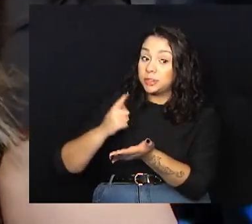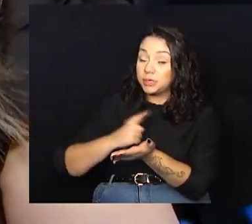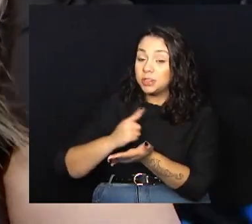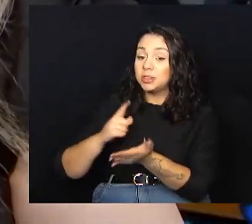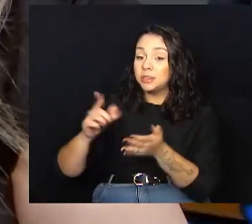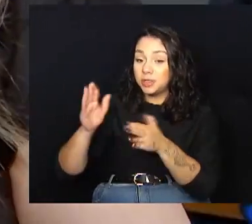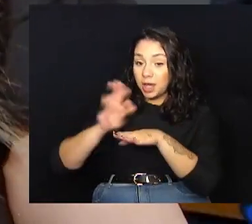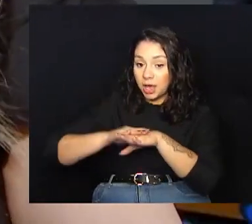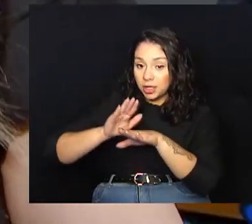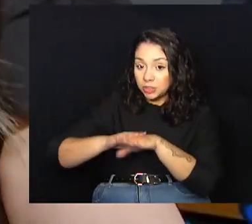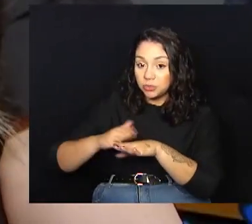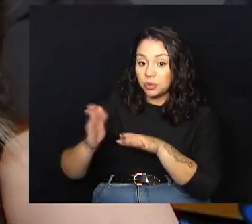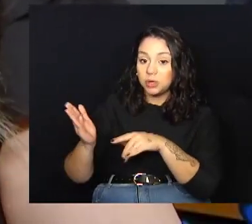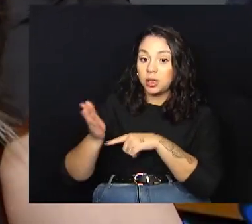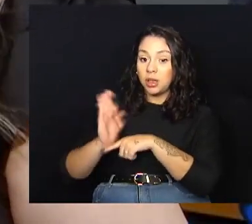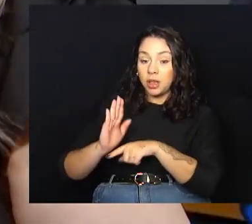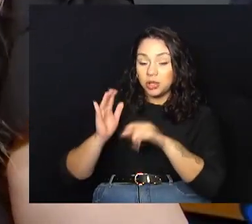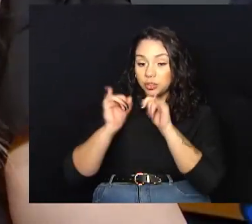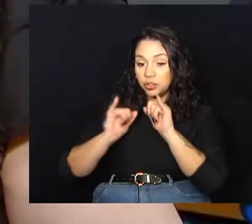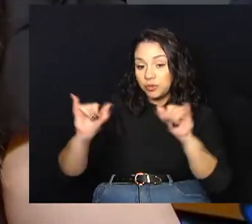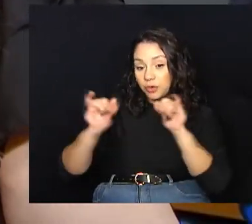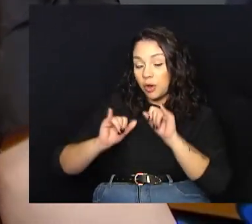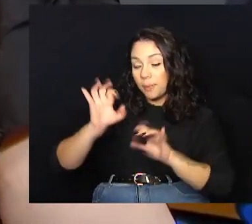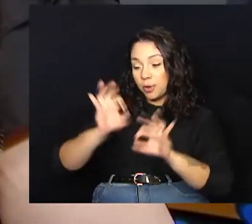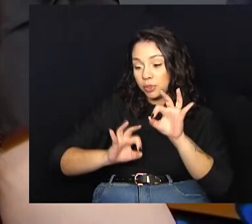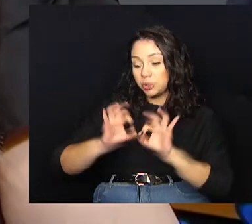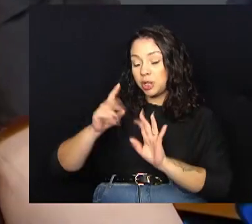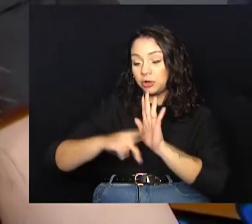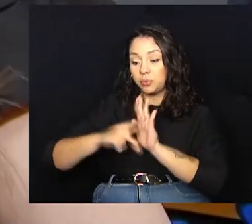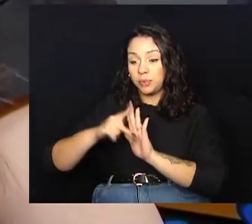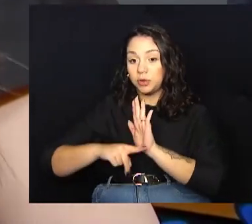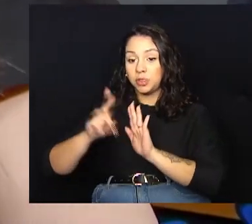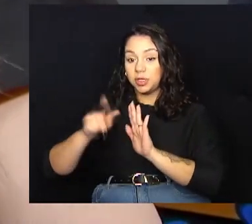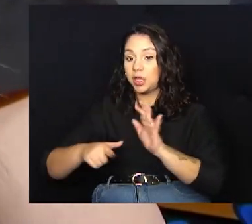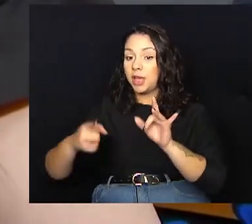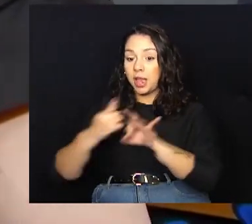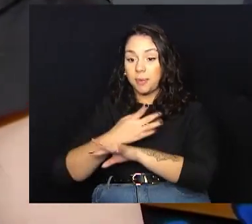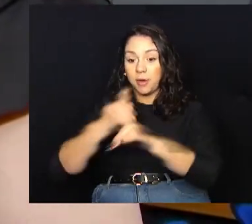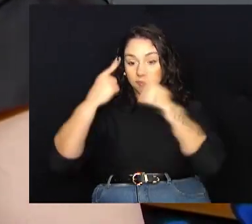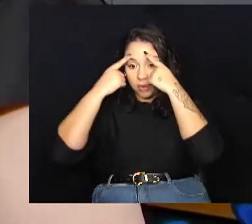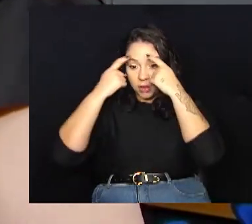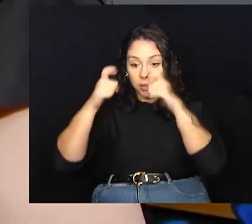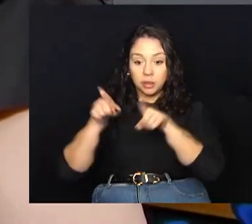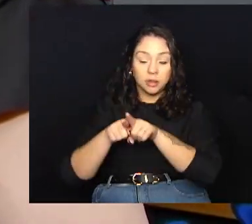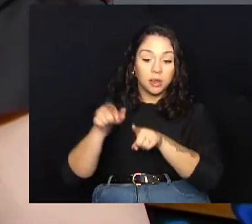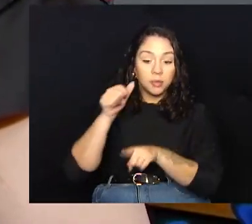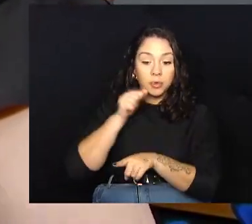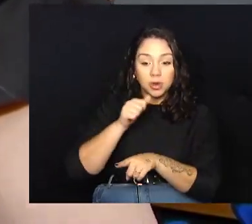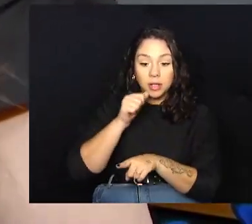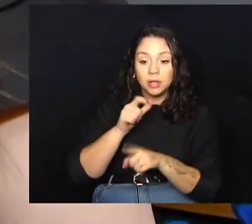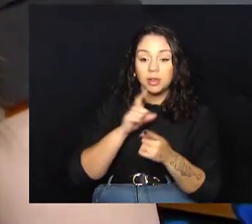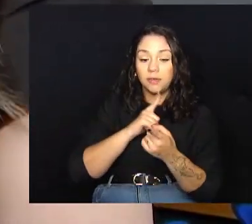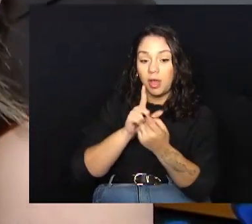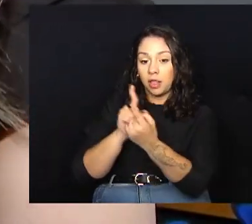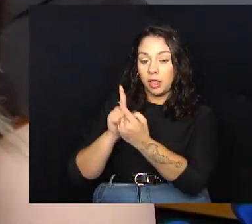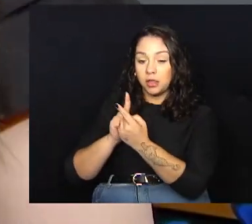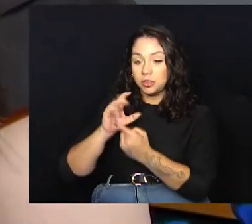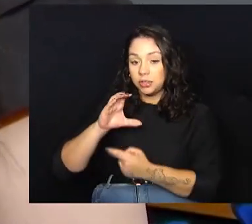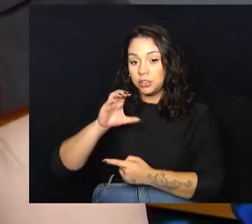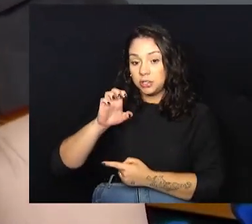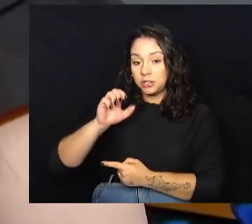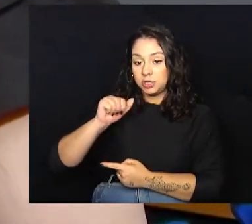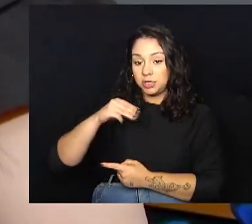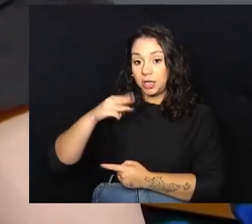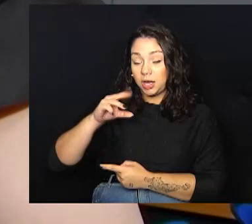busquem divulgar projetos de programas que são Combate à violência aquelas mulheres que forem atendidas no Sião que a empresa